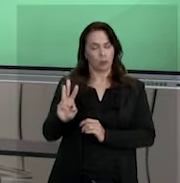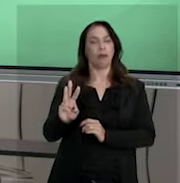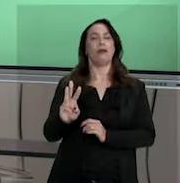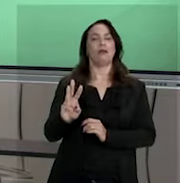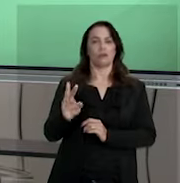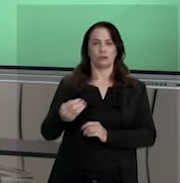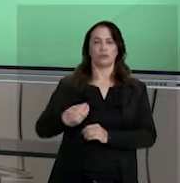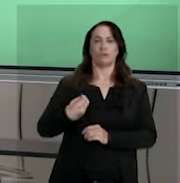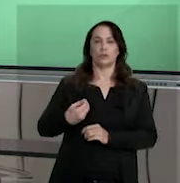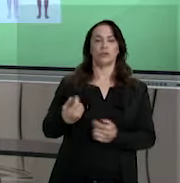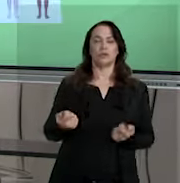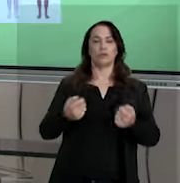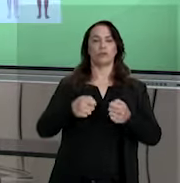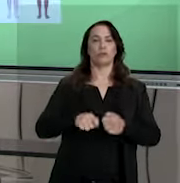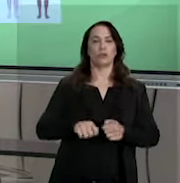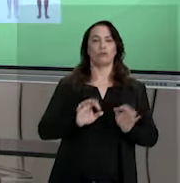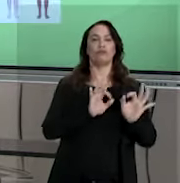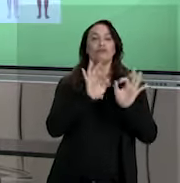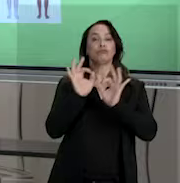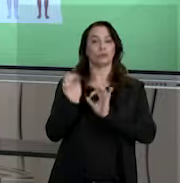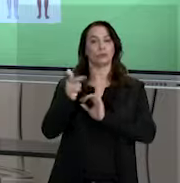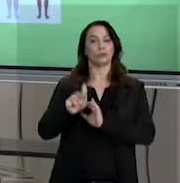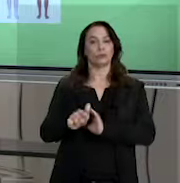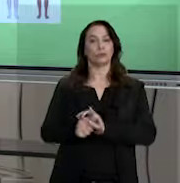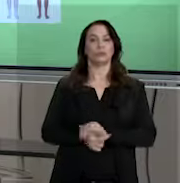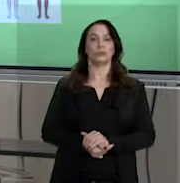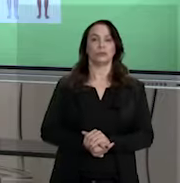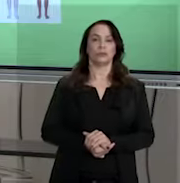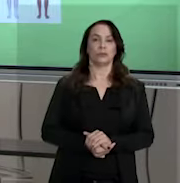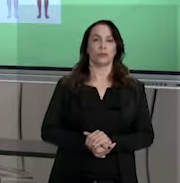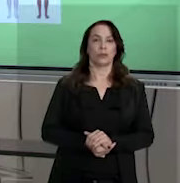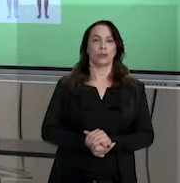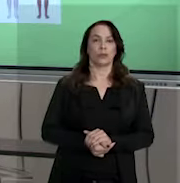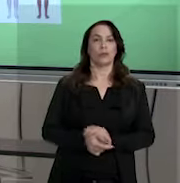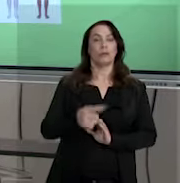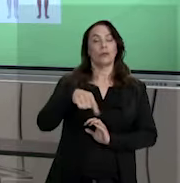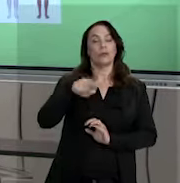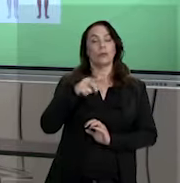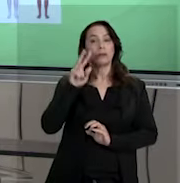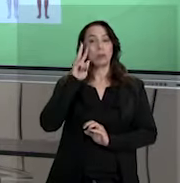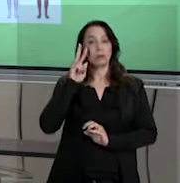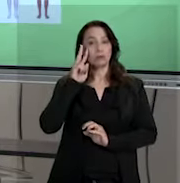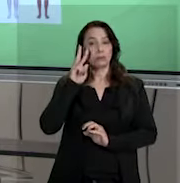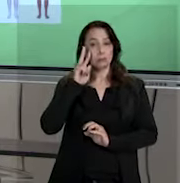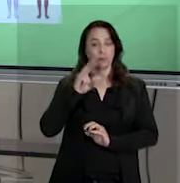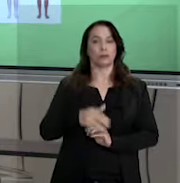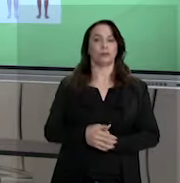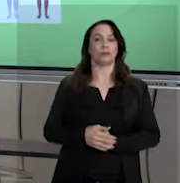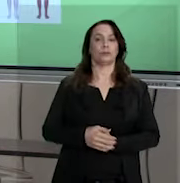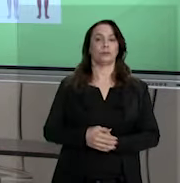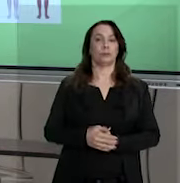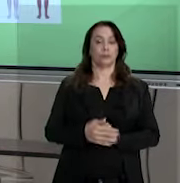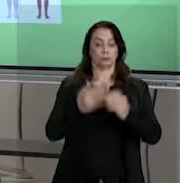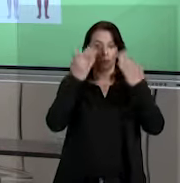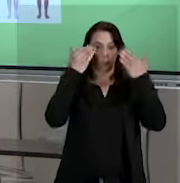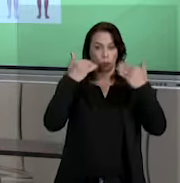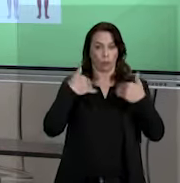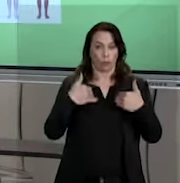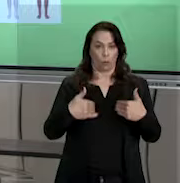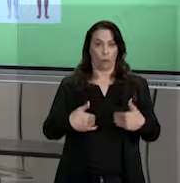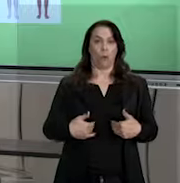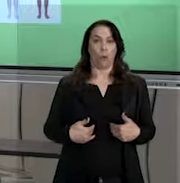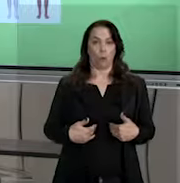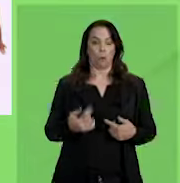você consegue acessá-las, tá? Bom, para a gente poder relembrar, nosso corpo é formado por vários sistemas. Aqui tem